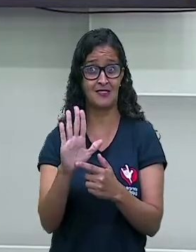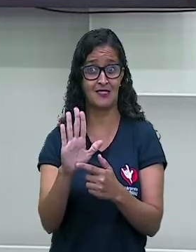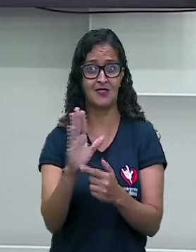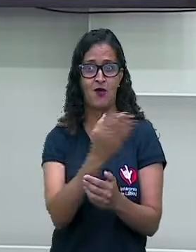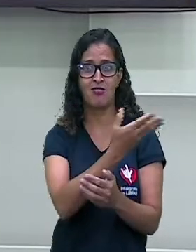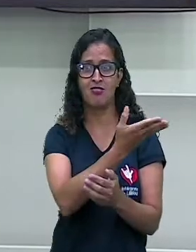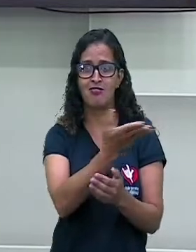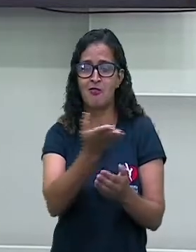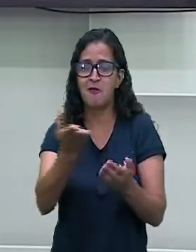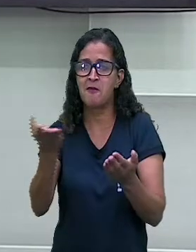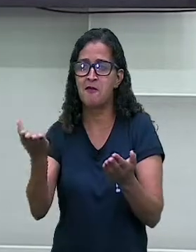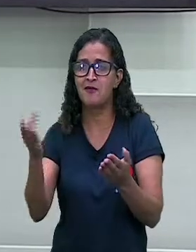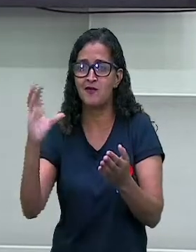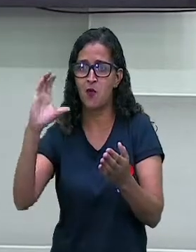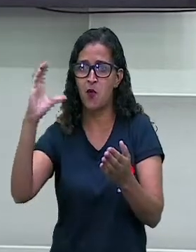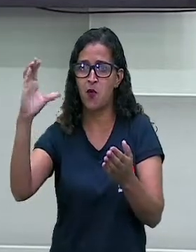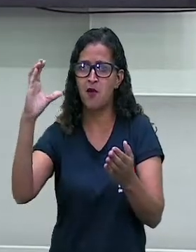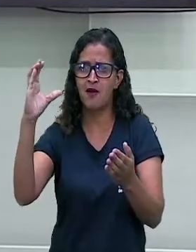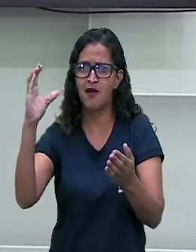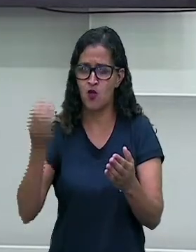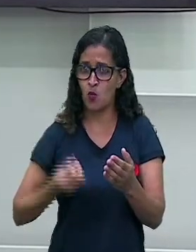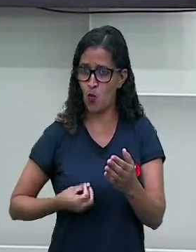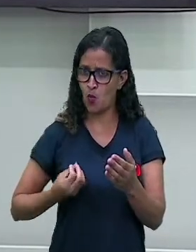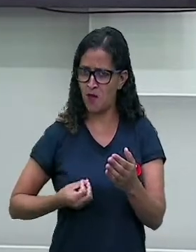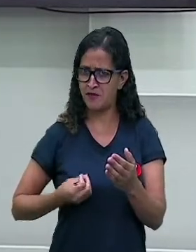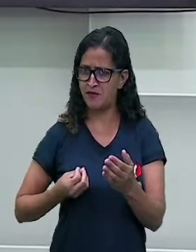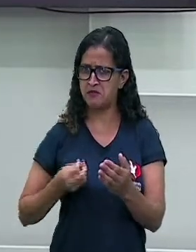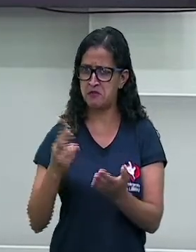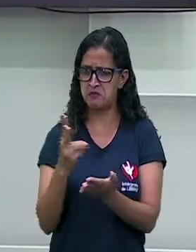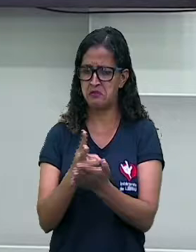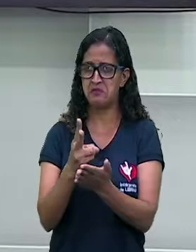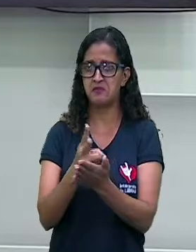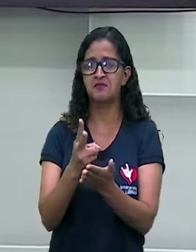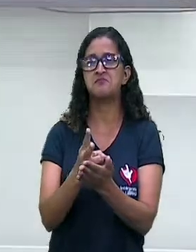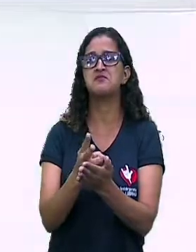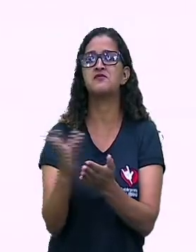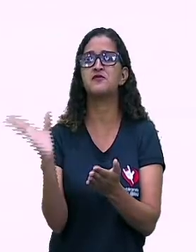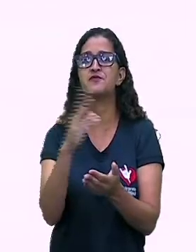está presente na nossa vida. Vamos lá?